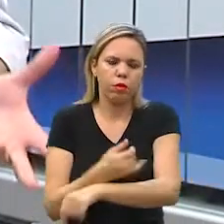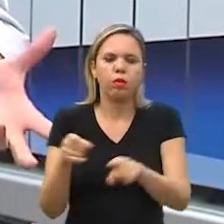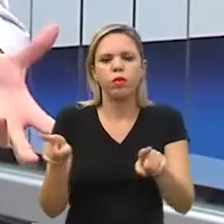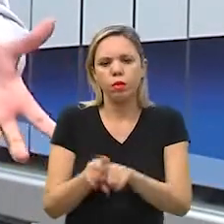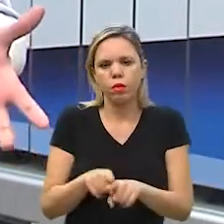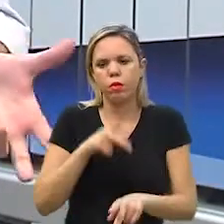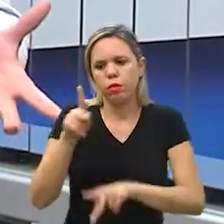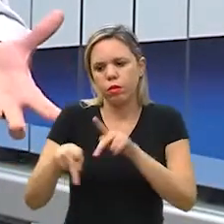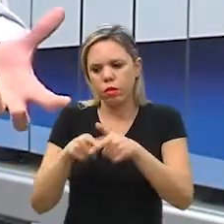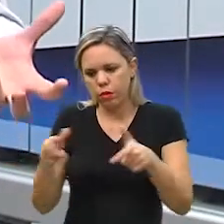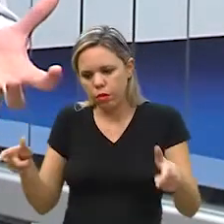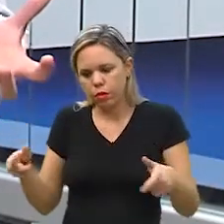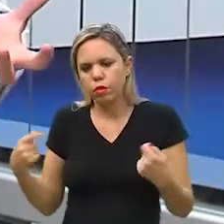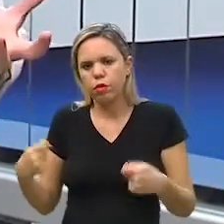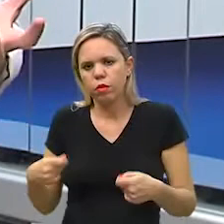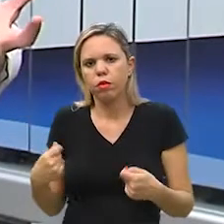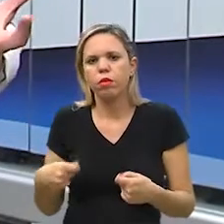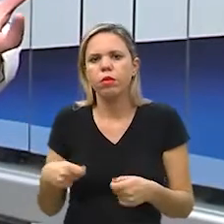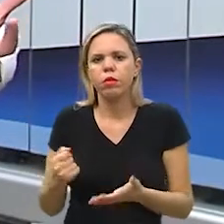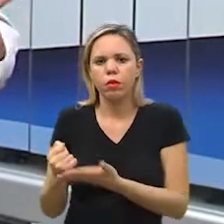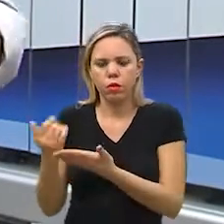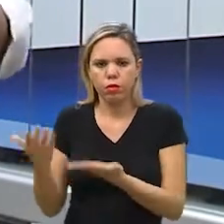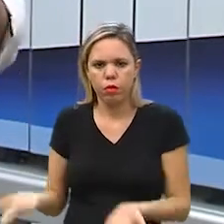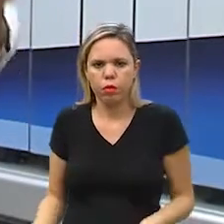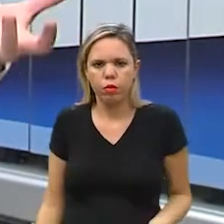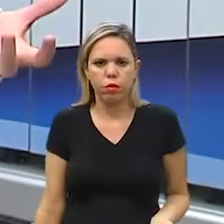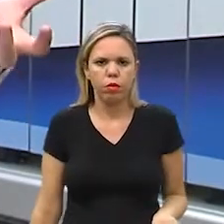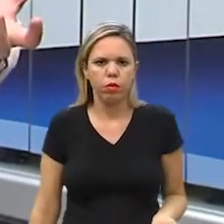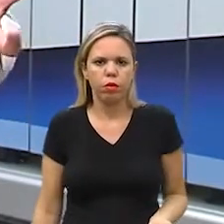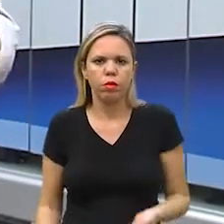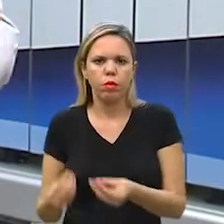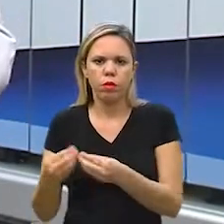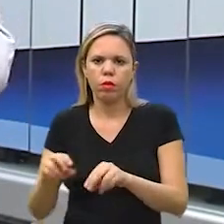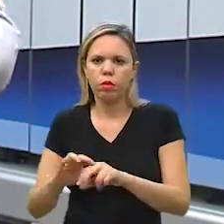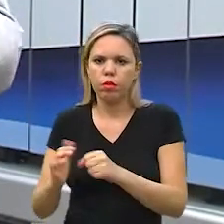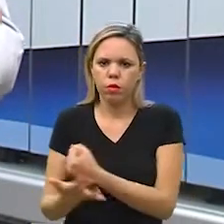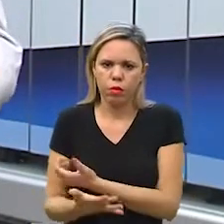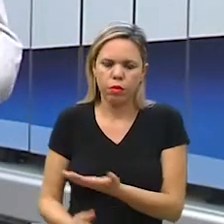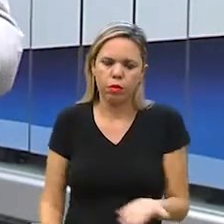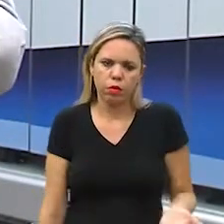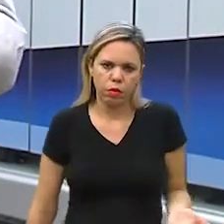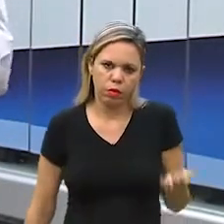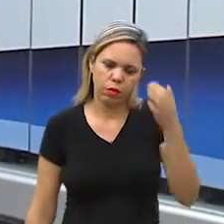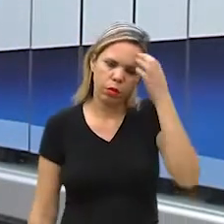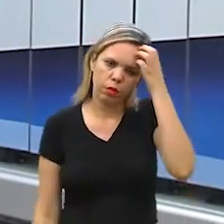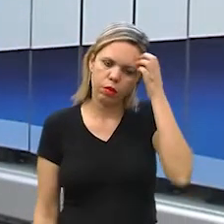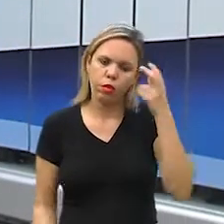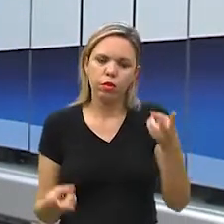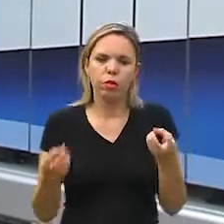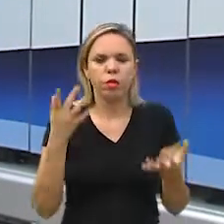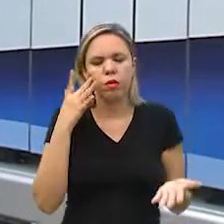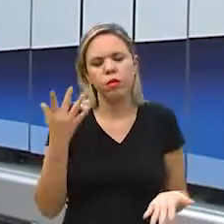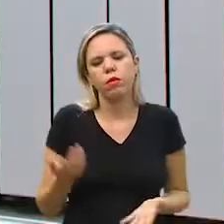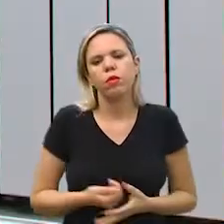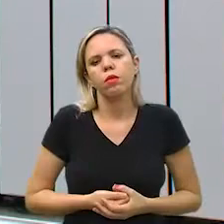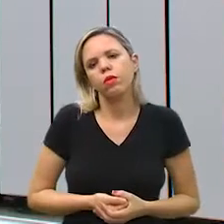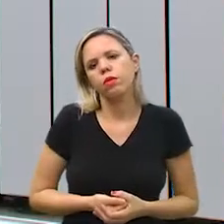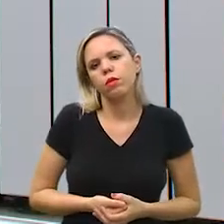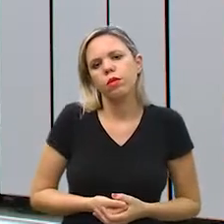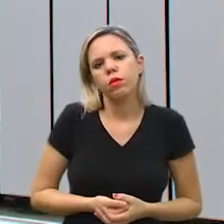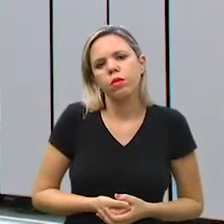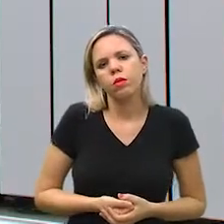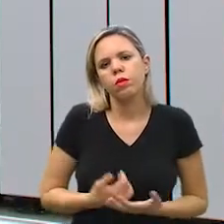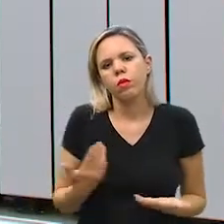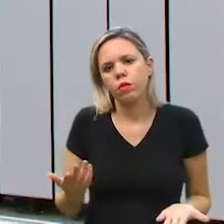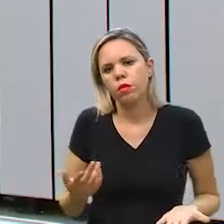também a população está com algumas necessidades impactadas pela Covid-19. Como é que você enxerga essa situação? Gabriel,